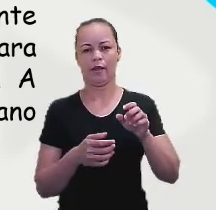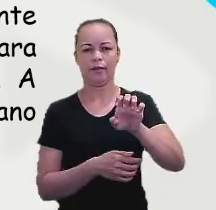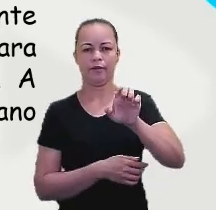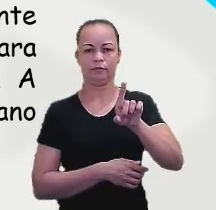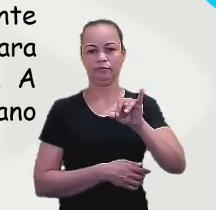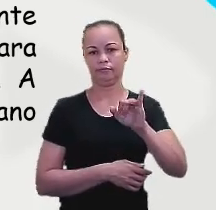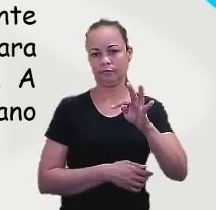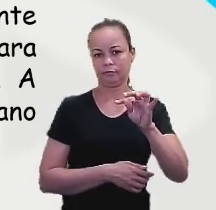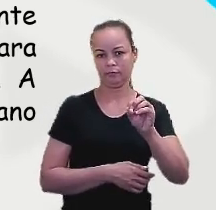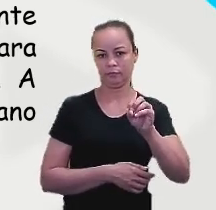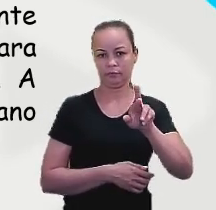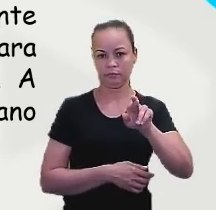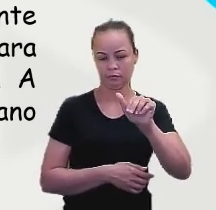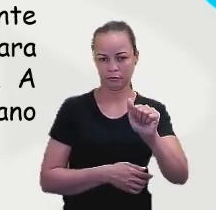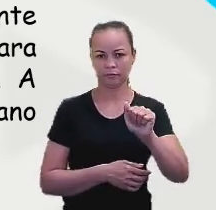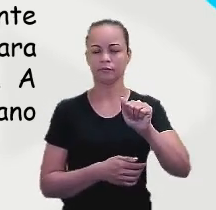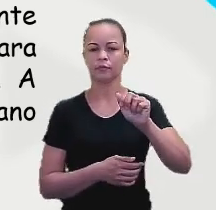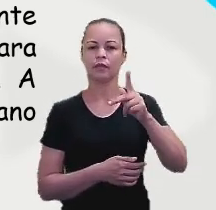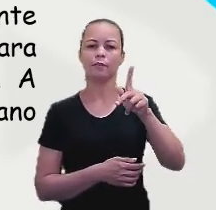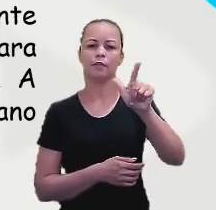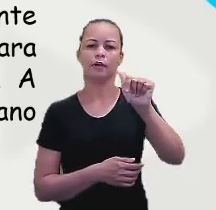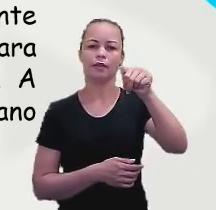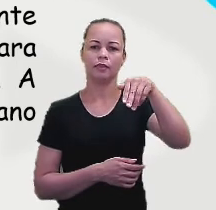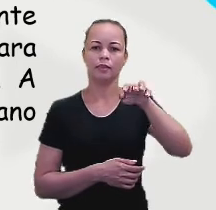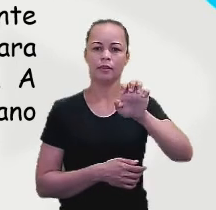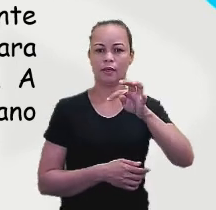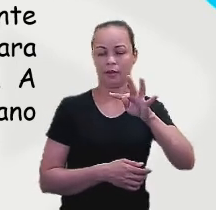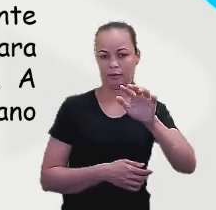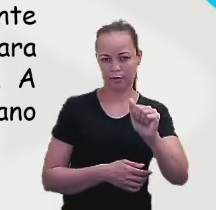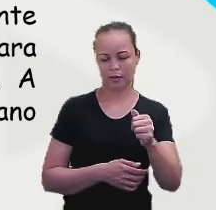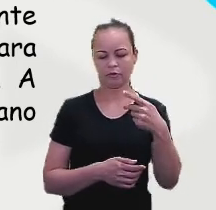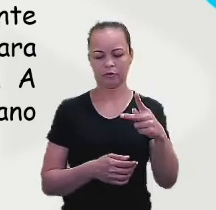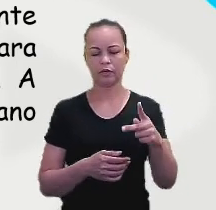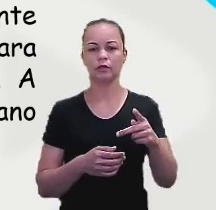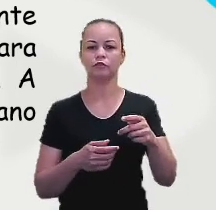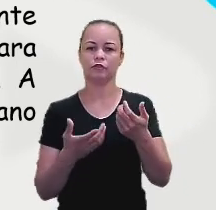enciclopédia aí, nós encontramos o gênero textual verbete.